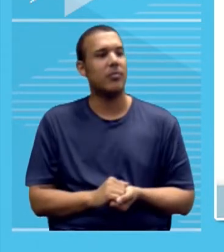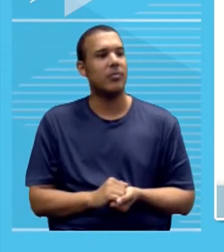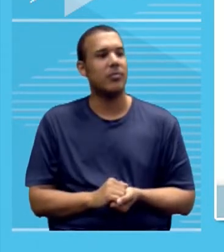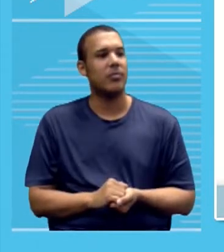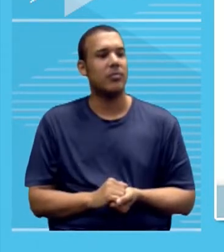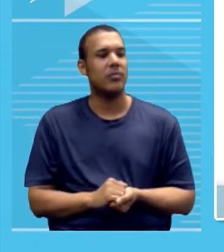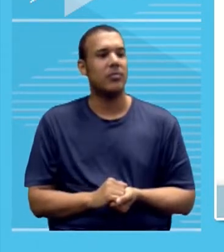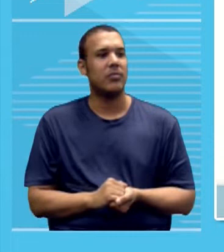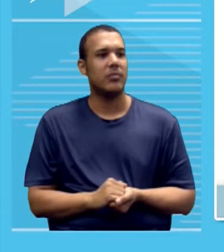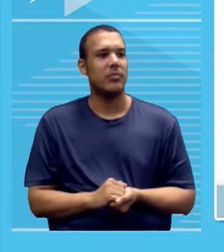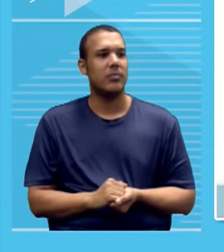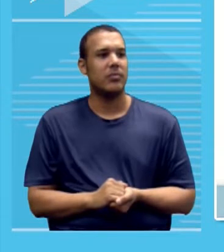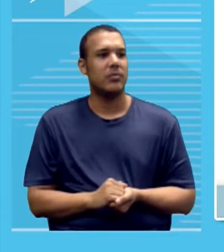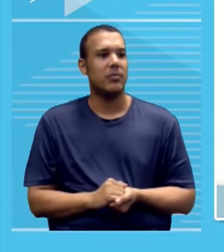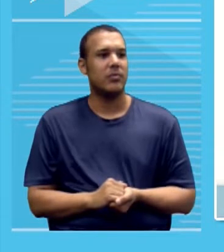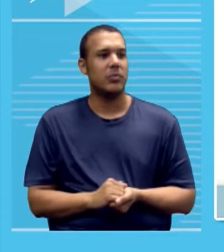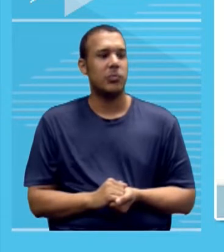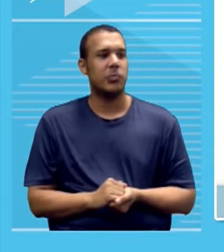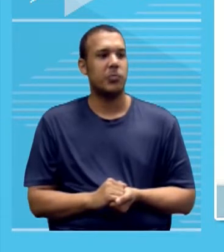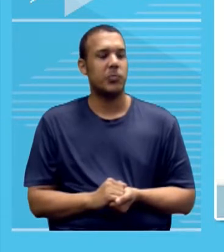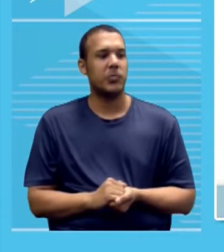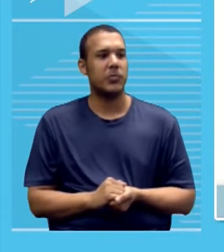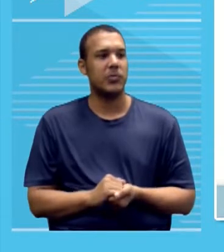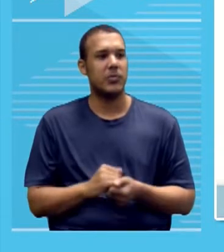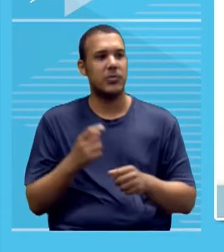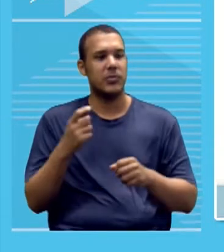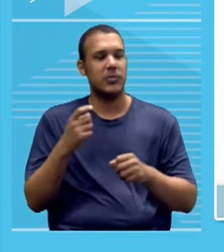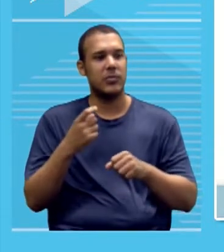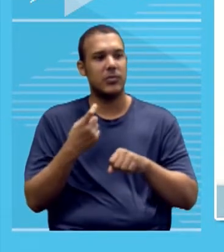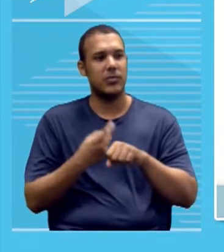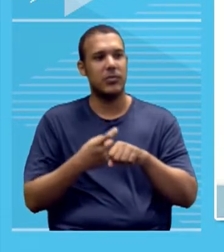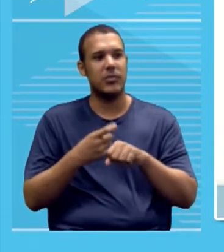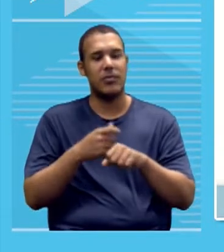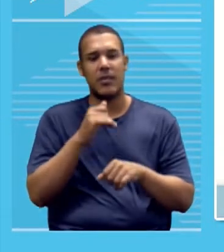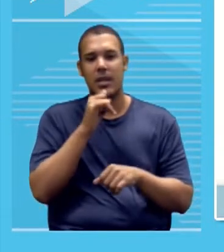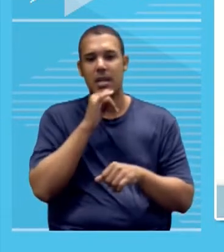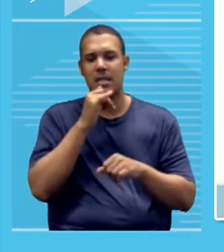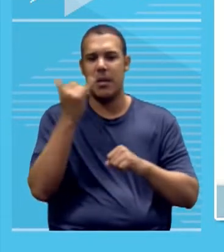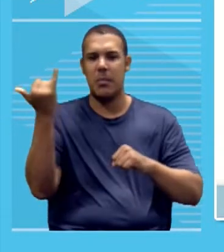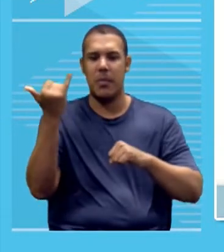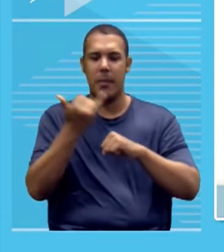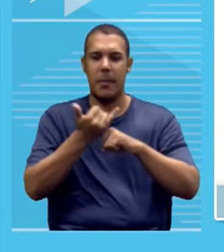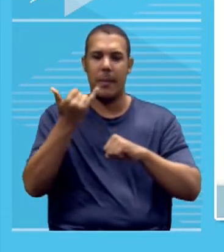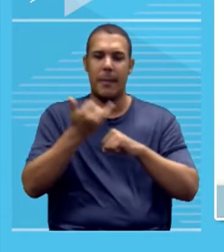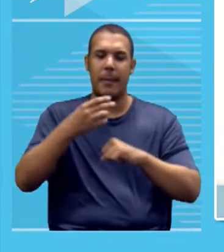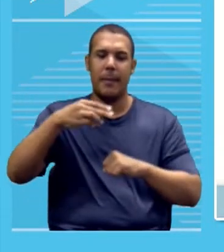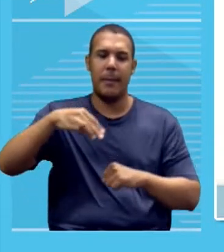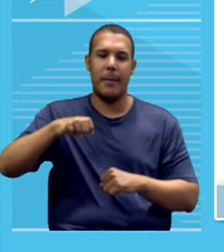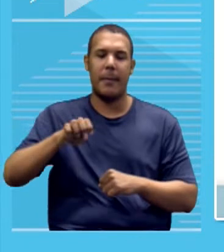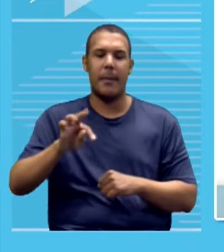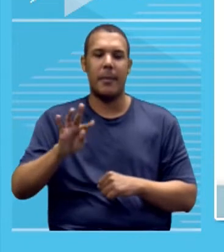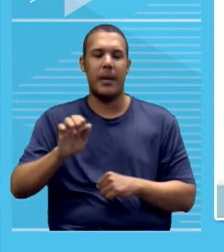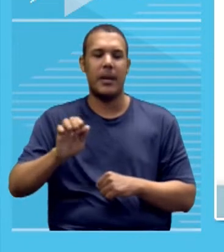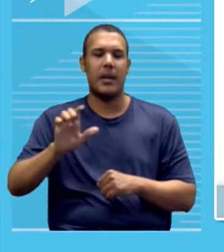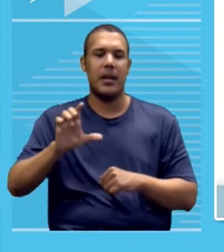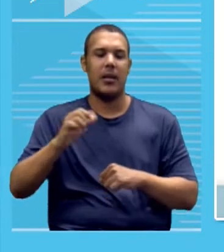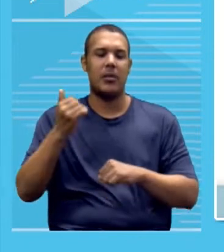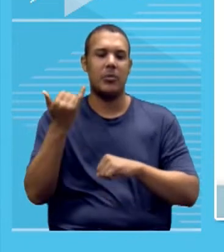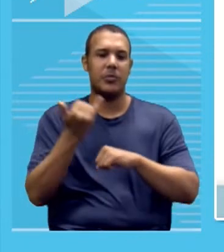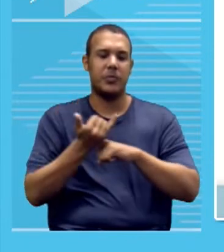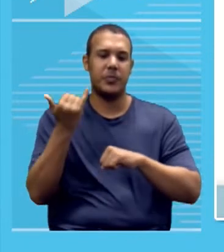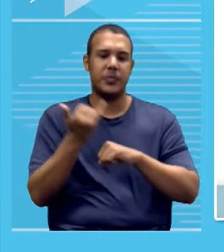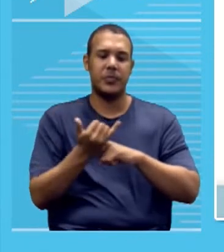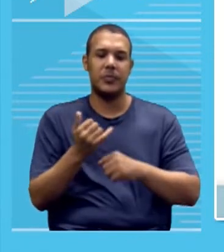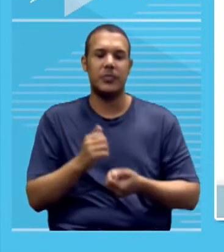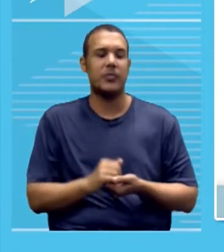para condutor sólido. Condutor sólido seria um pedaço de metal, tá bom? Pedaço de metal é um exemplo clássico de condutor